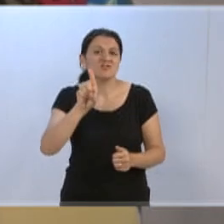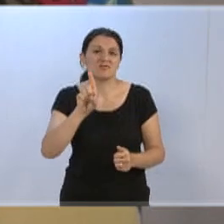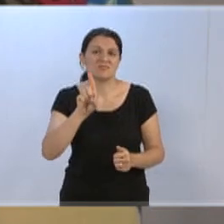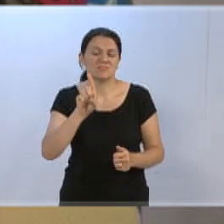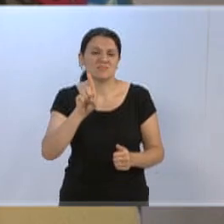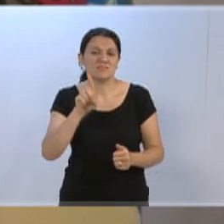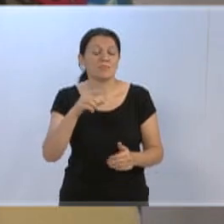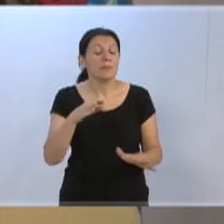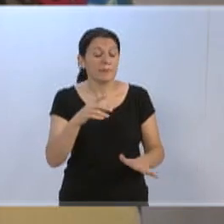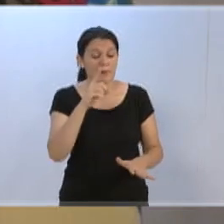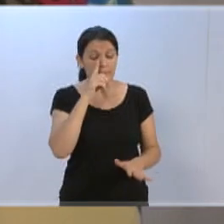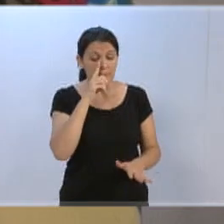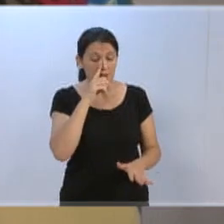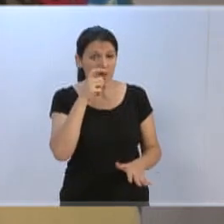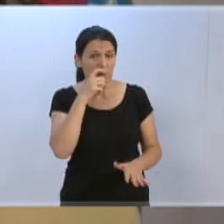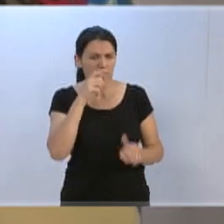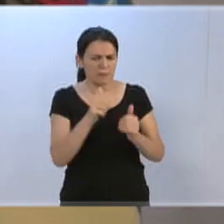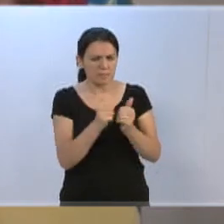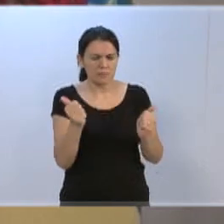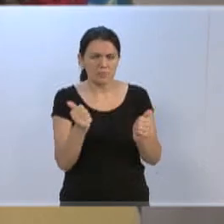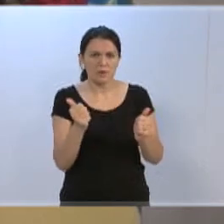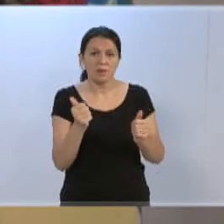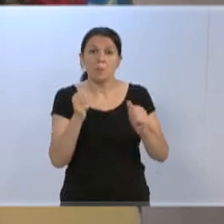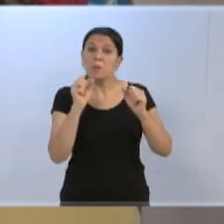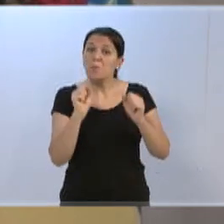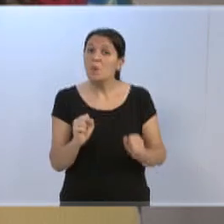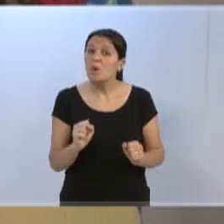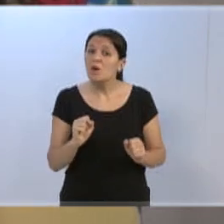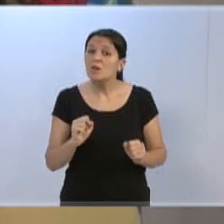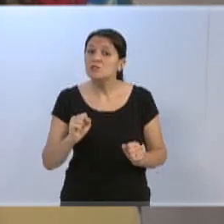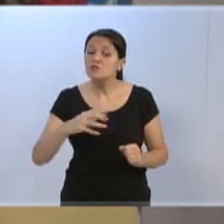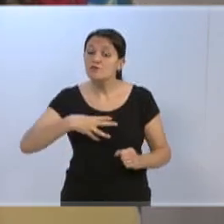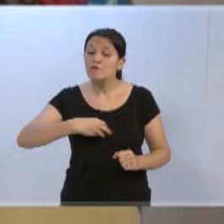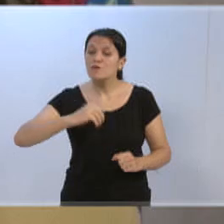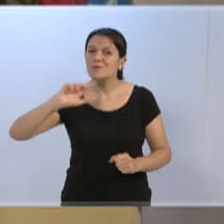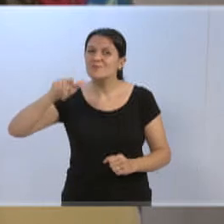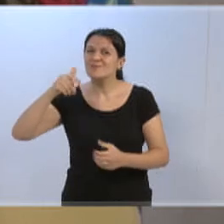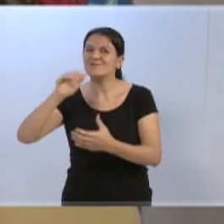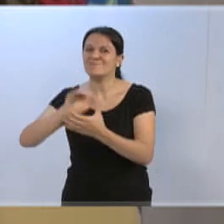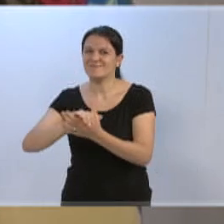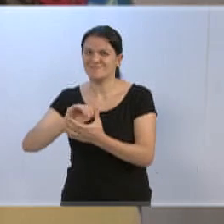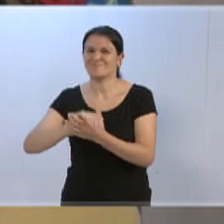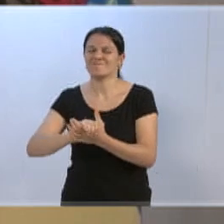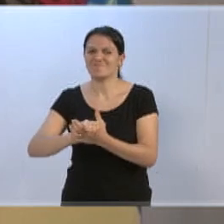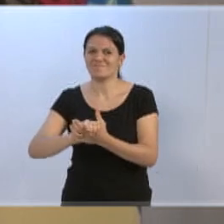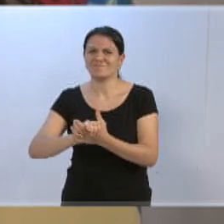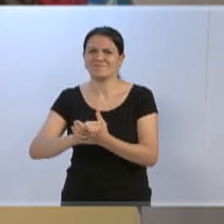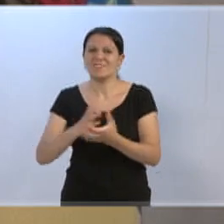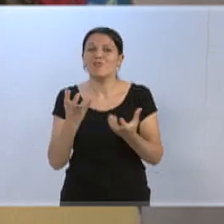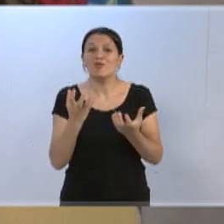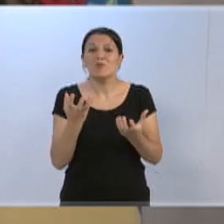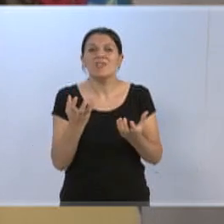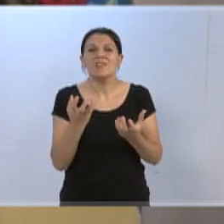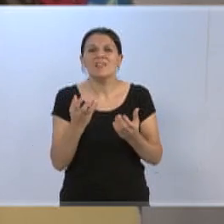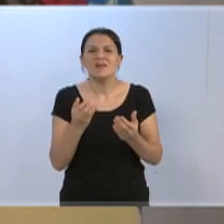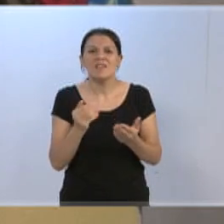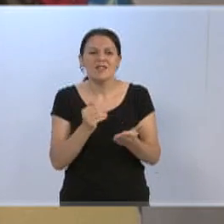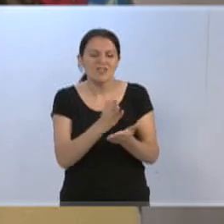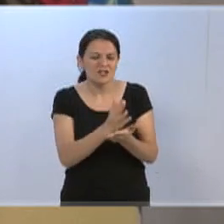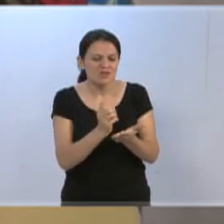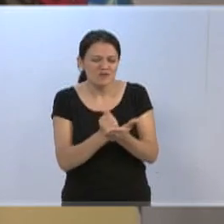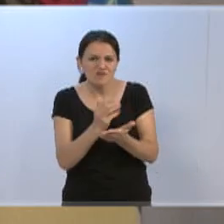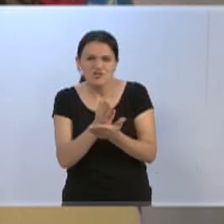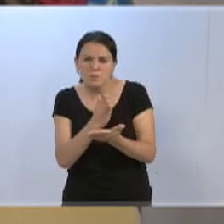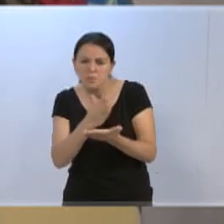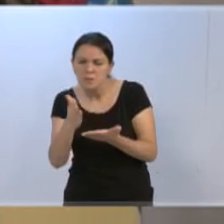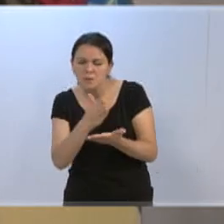vai se separar do pai, pois pode aparecer filhos fora do casamento. E aí vão querer dividir os nossos bens. Eu tenho os